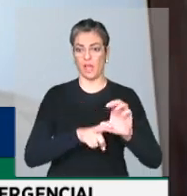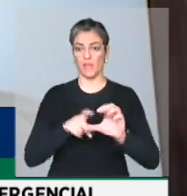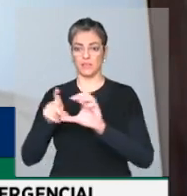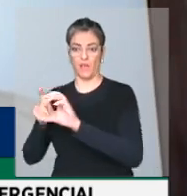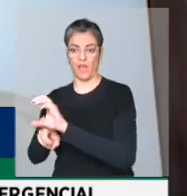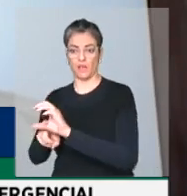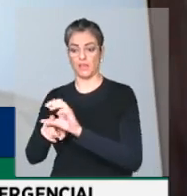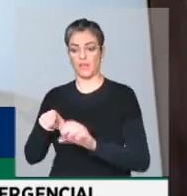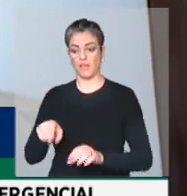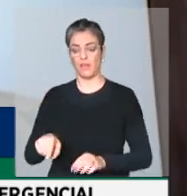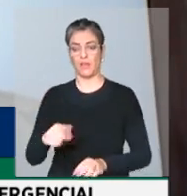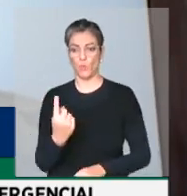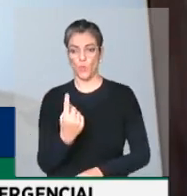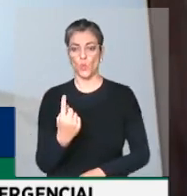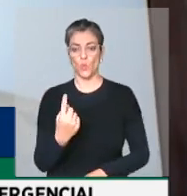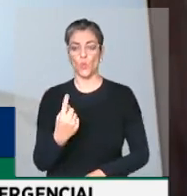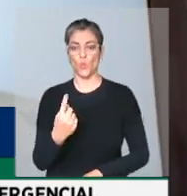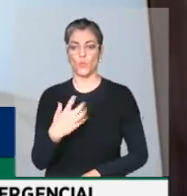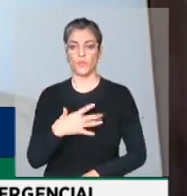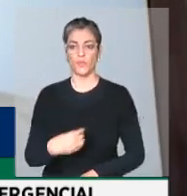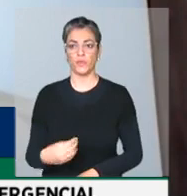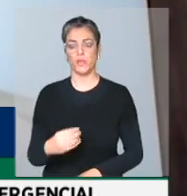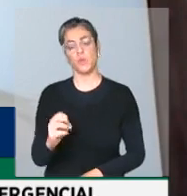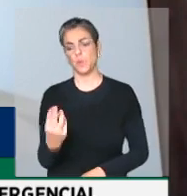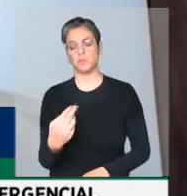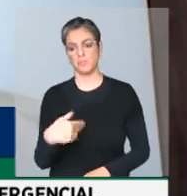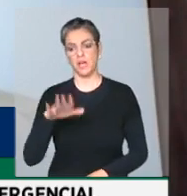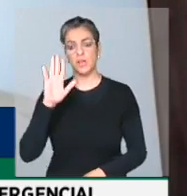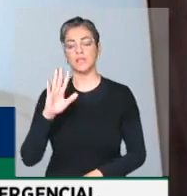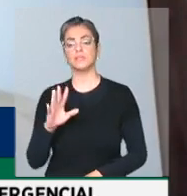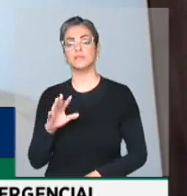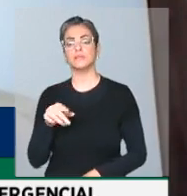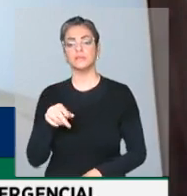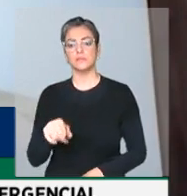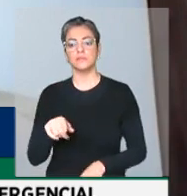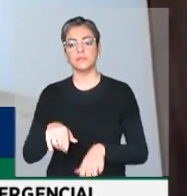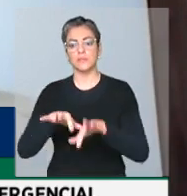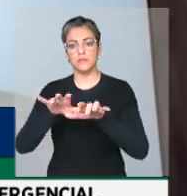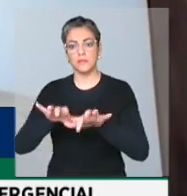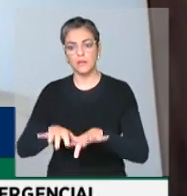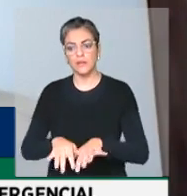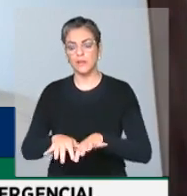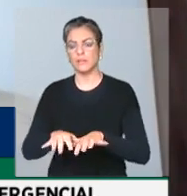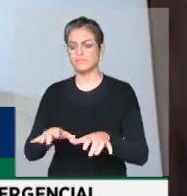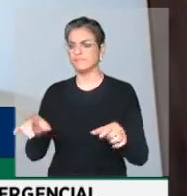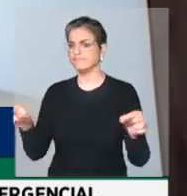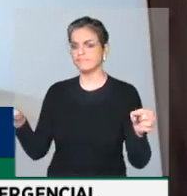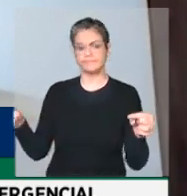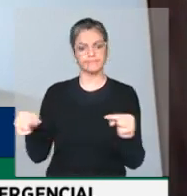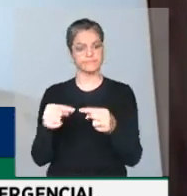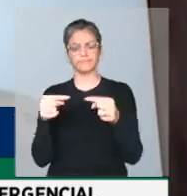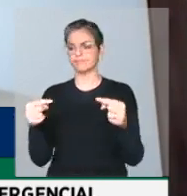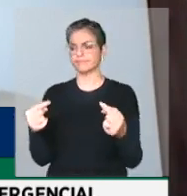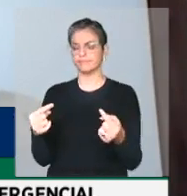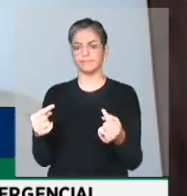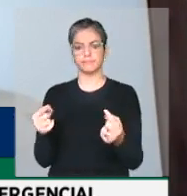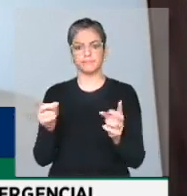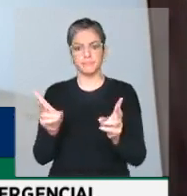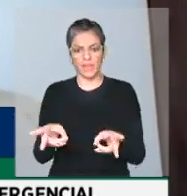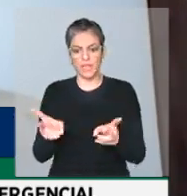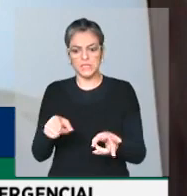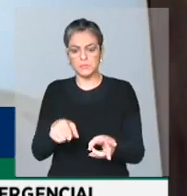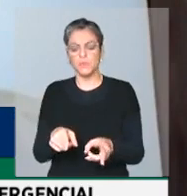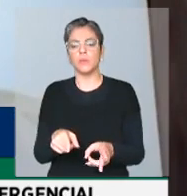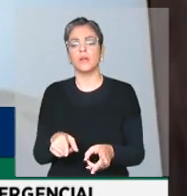genitor e da genitora, realizado em autodeclaração na plataforma digital, de que trata o parágrafo 4º,